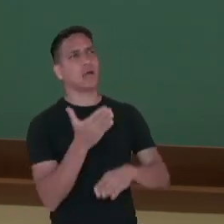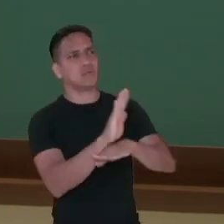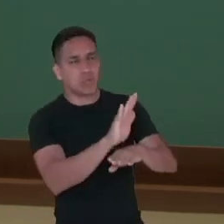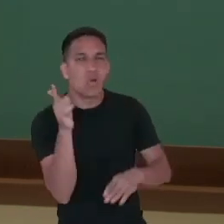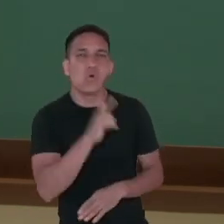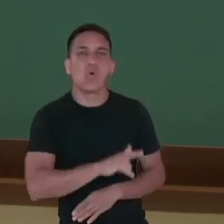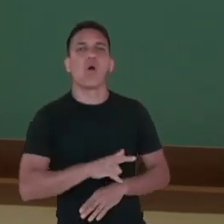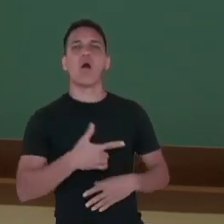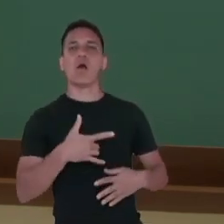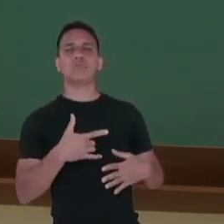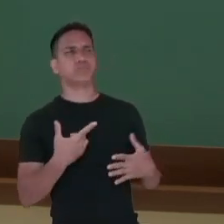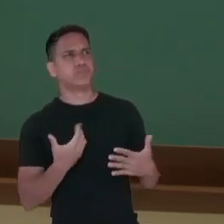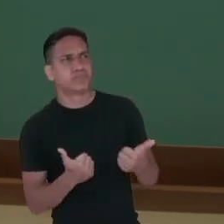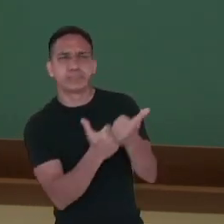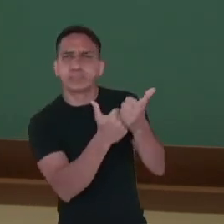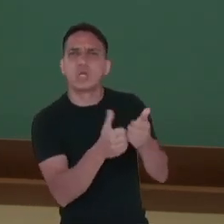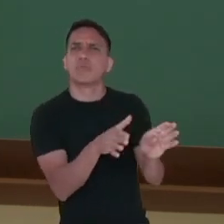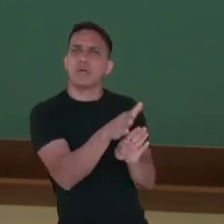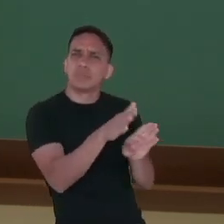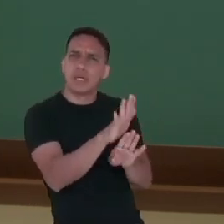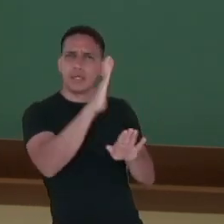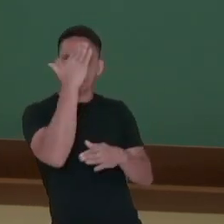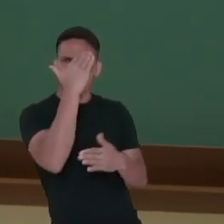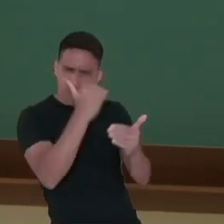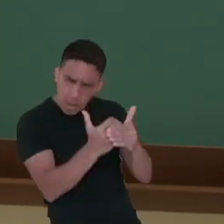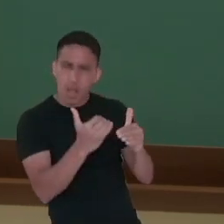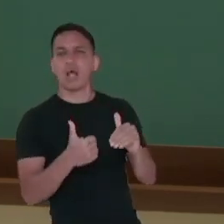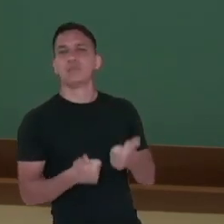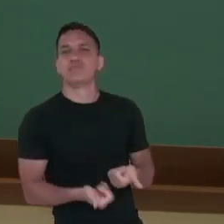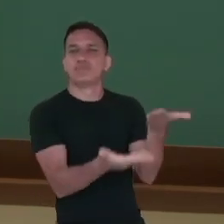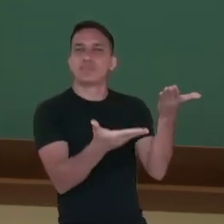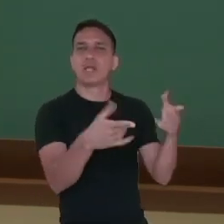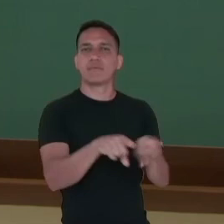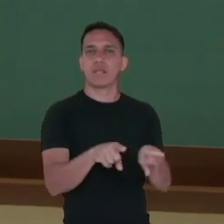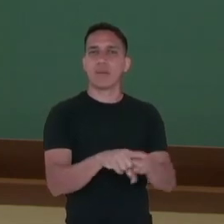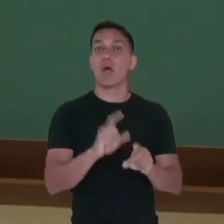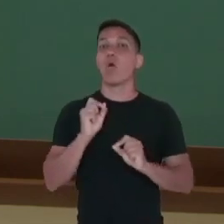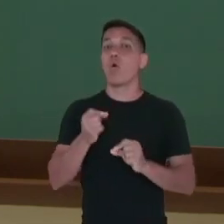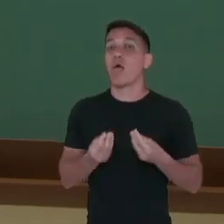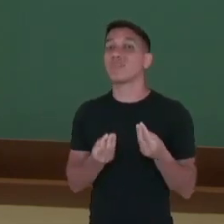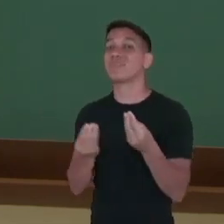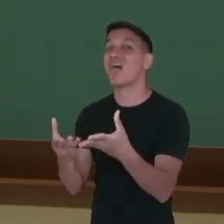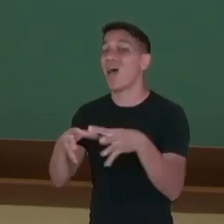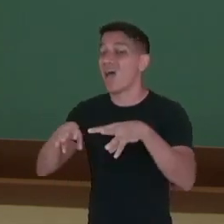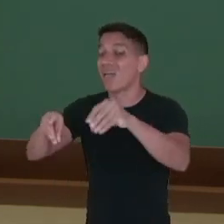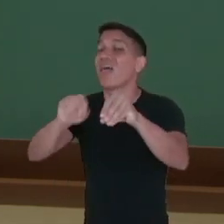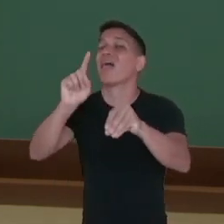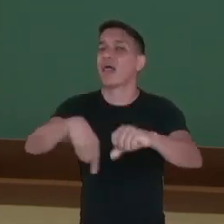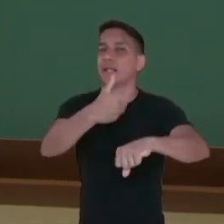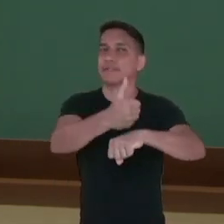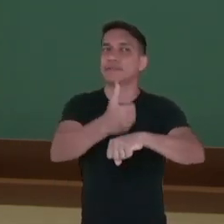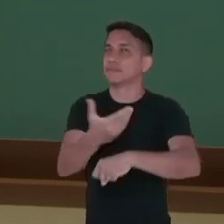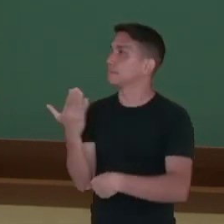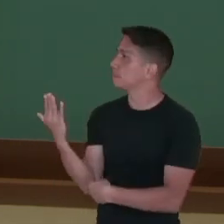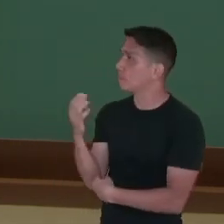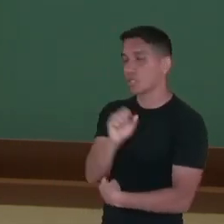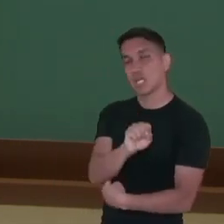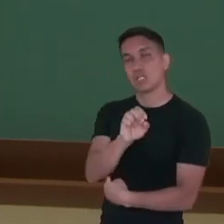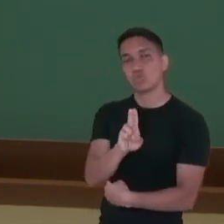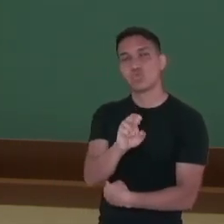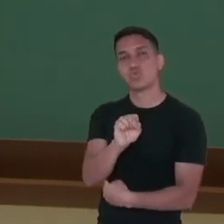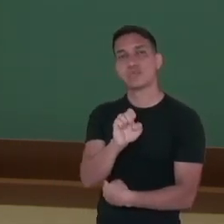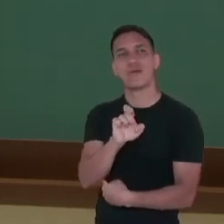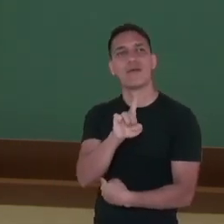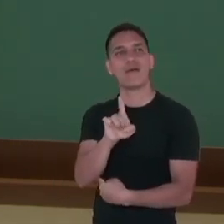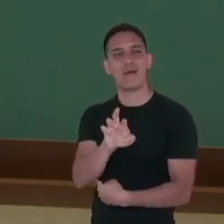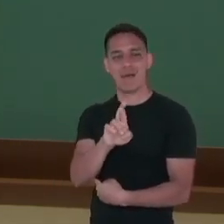e fidelidade e conselhos para o seu suzerano. Quem dá a terra, então, pessoal, é o suzerano, que prometia